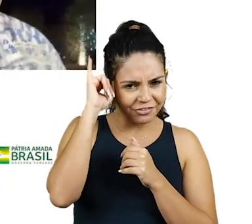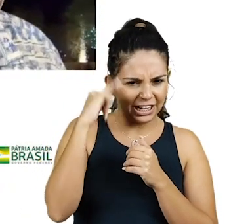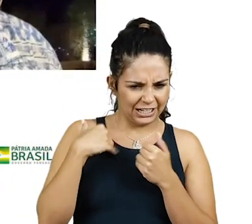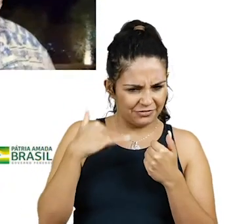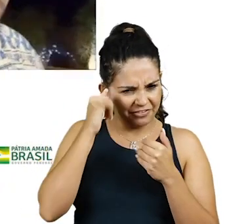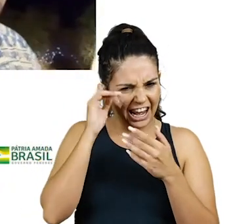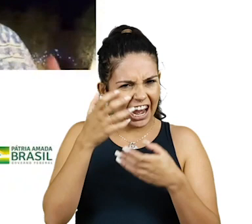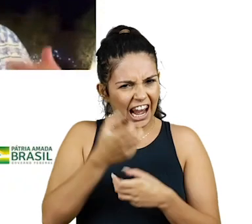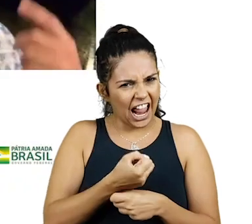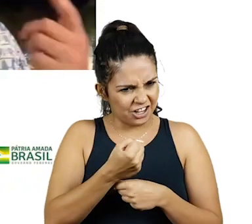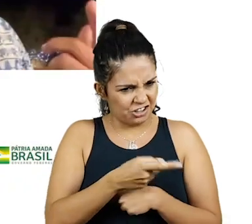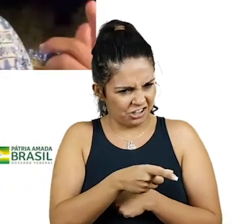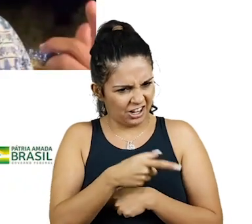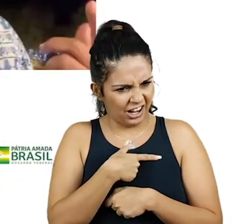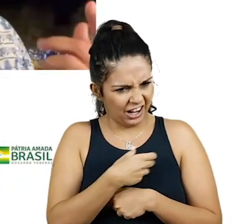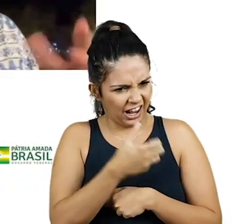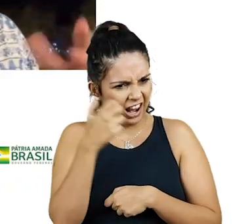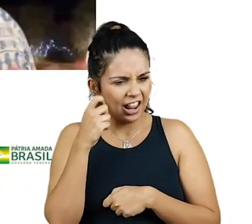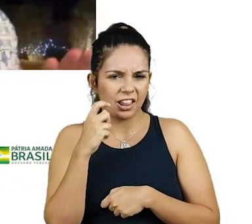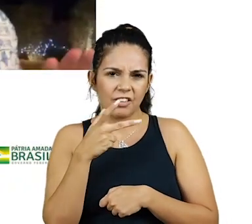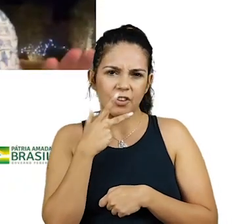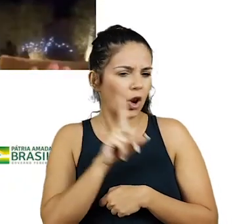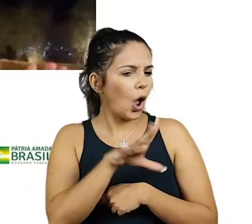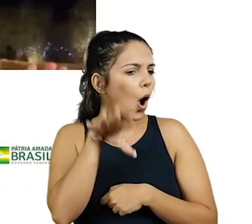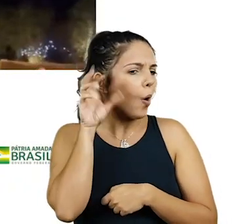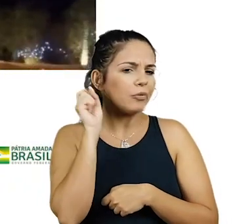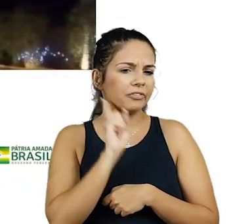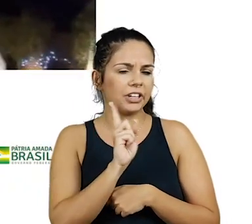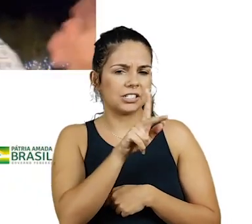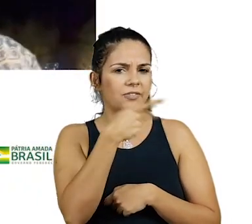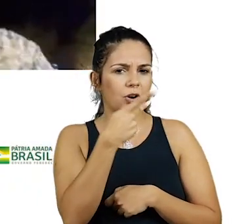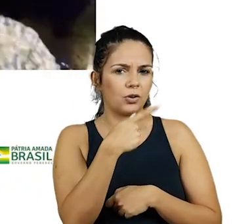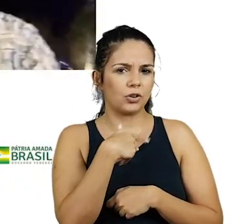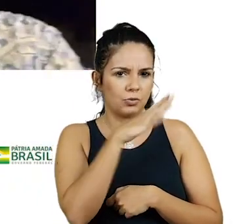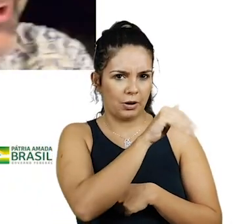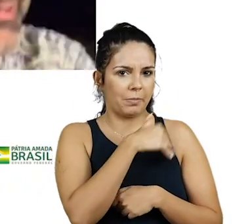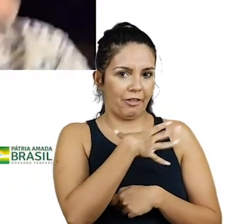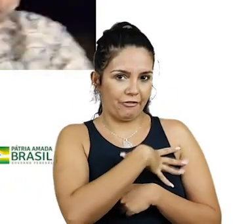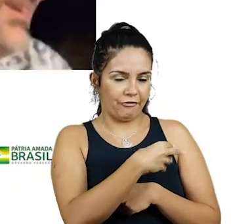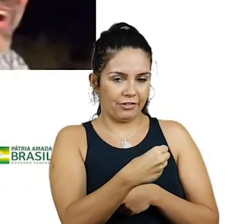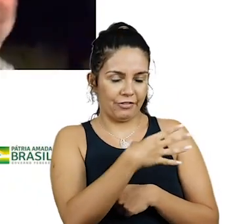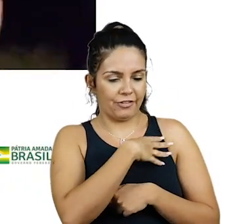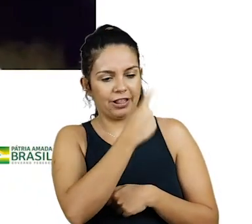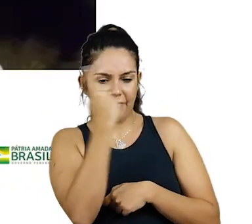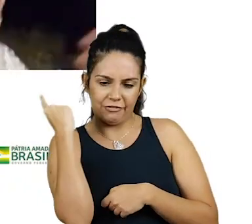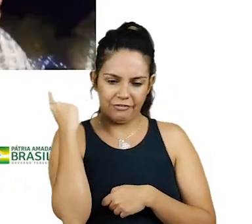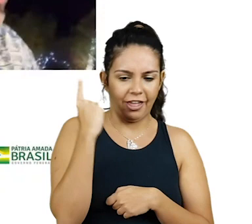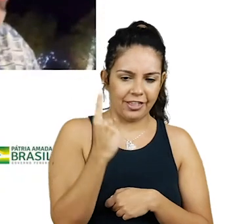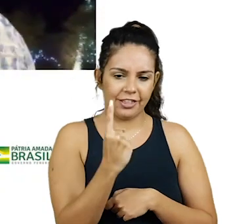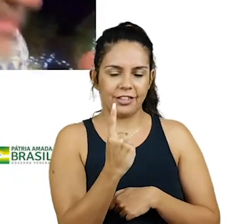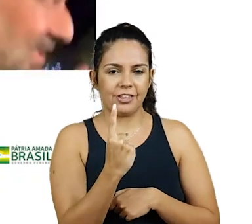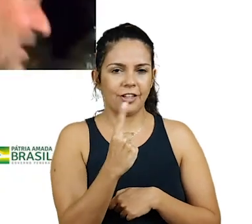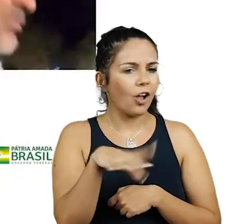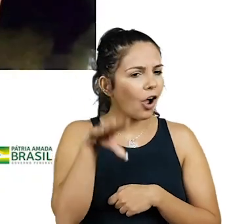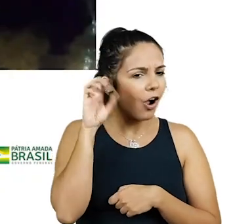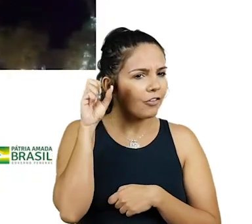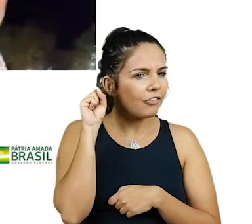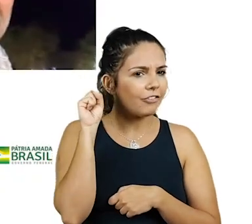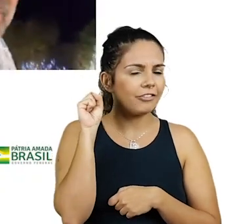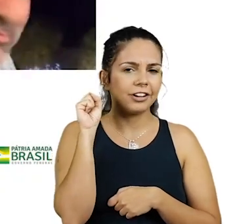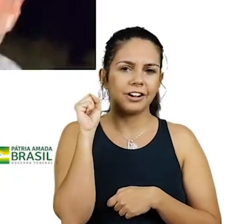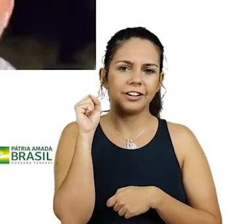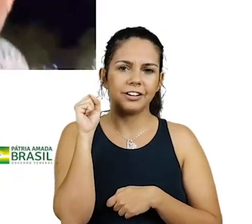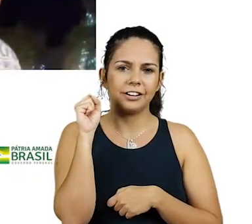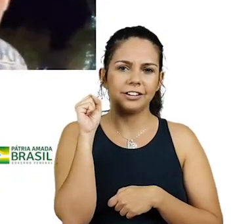lugar, eu vim tirar o leite. E ela, surda, ela fala, eu não ouvi direito. Vou chamar a minha filha. Aí a filha vai lá, ouve, e